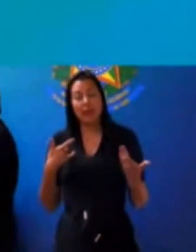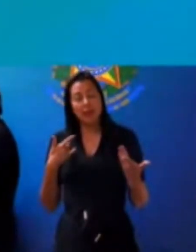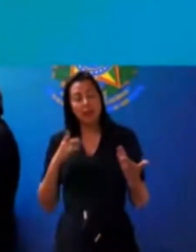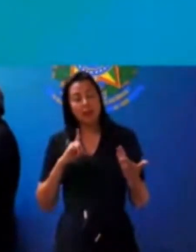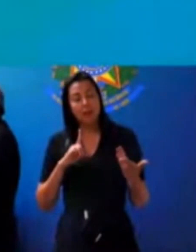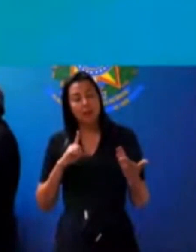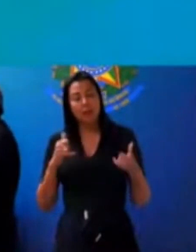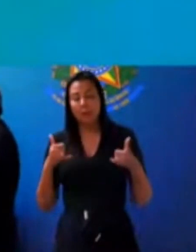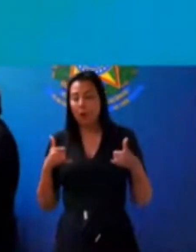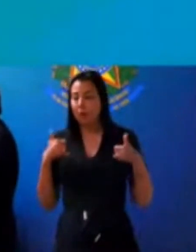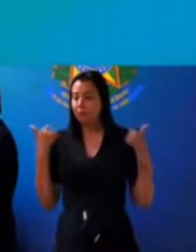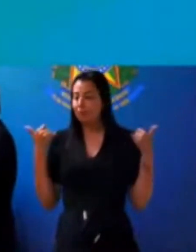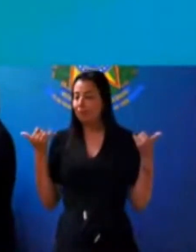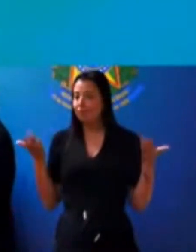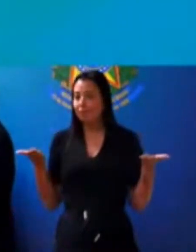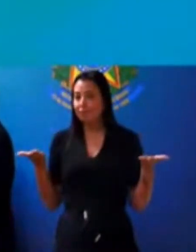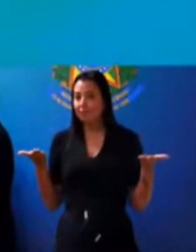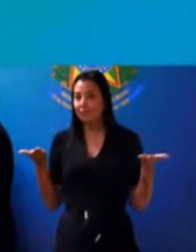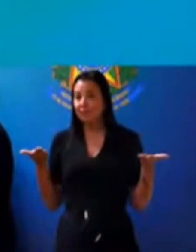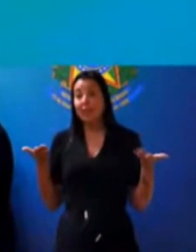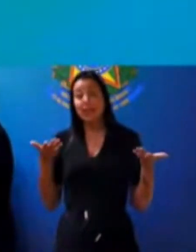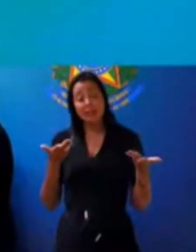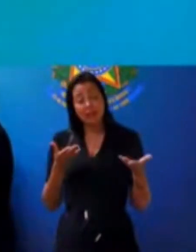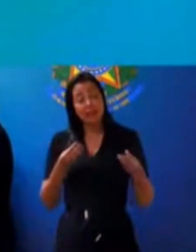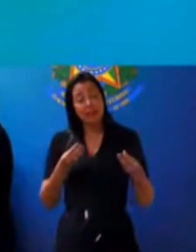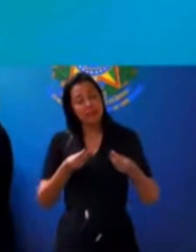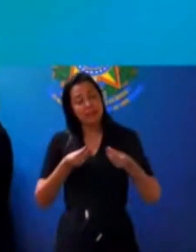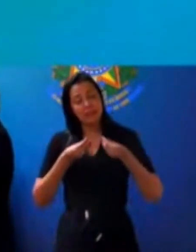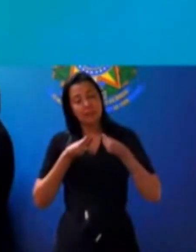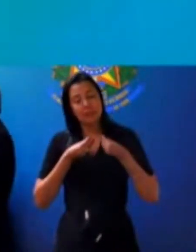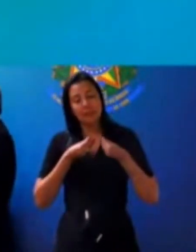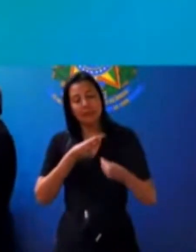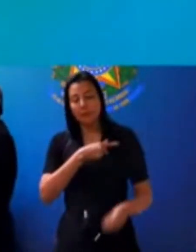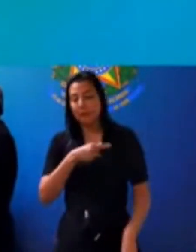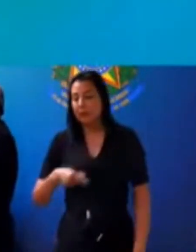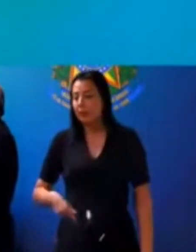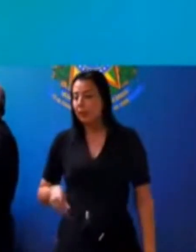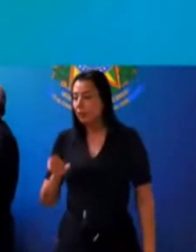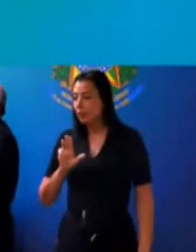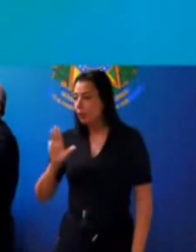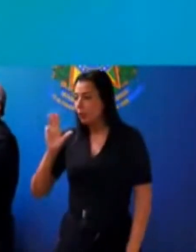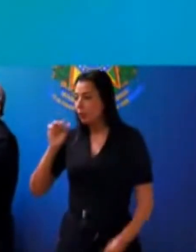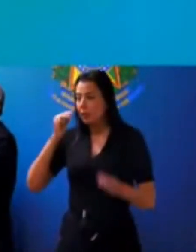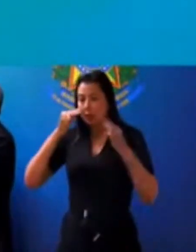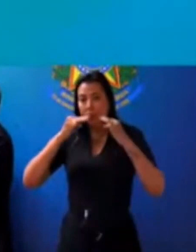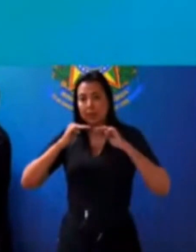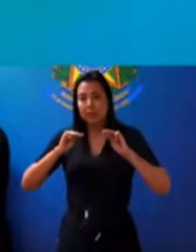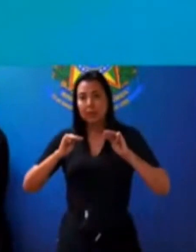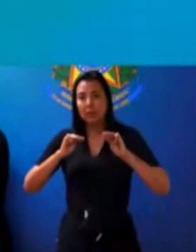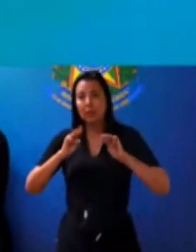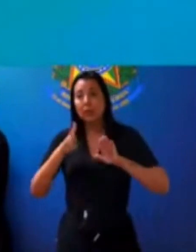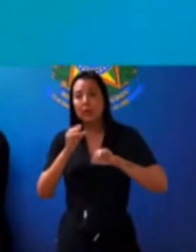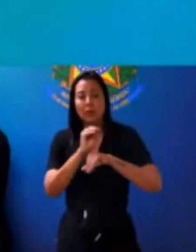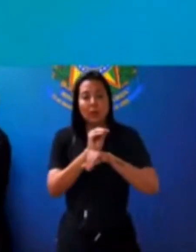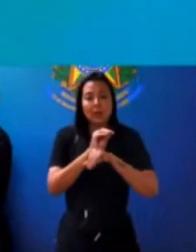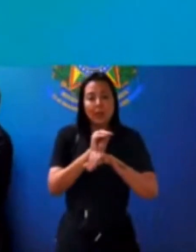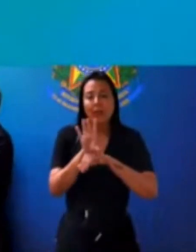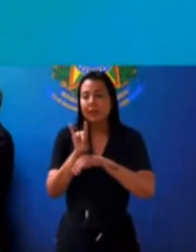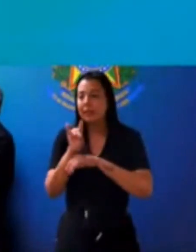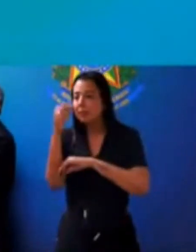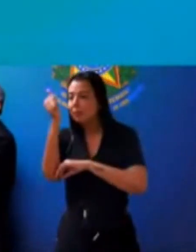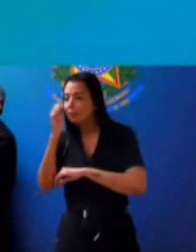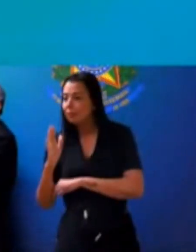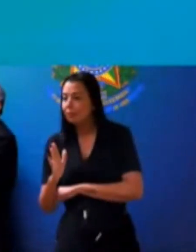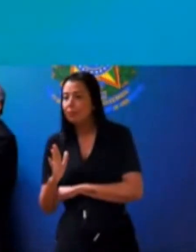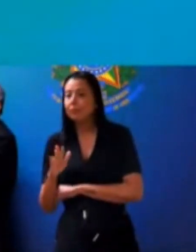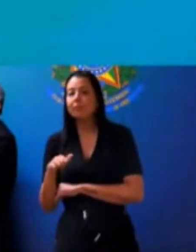a nova ministra Luciana Santos tomou posse no dia seguinte e detalhou alguns dos compromissos que haviam sido firmados pelo presidente